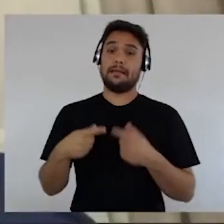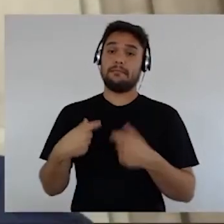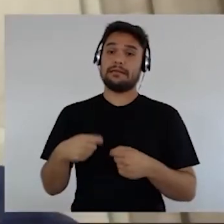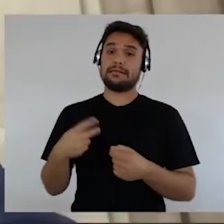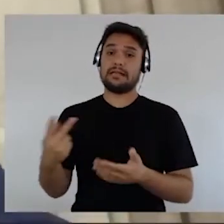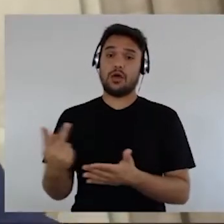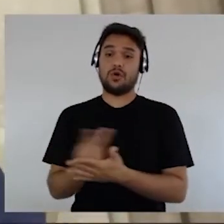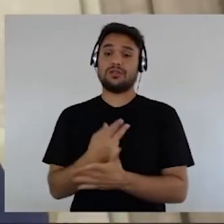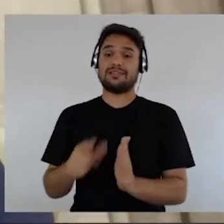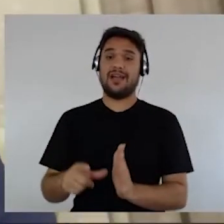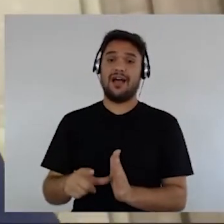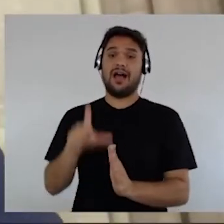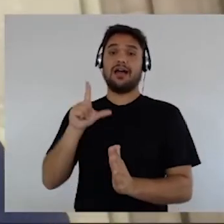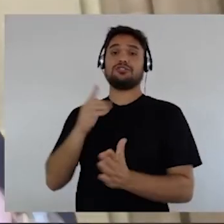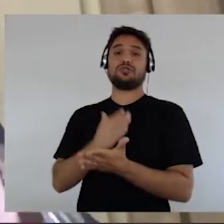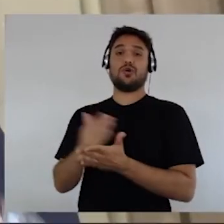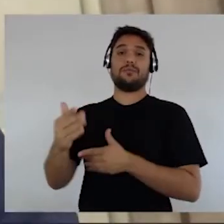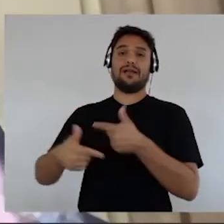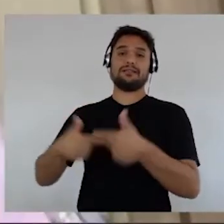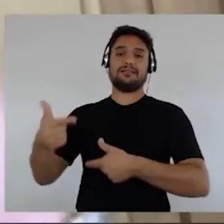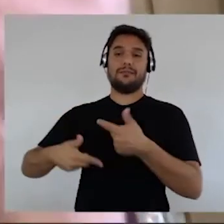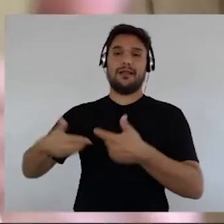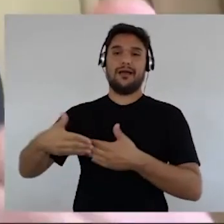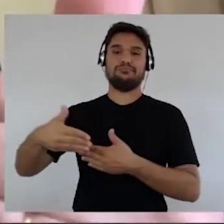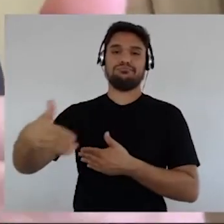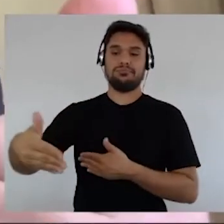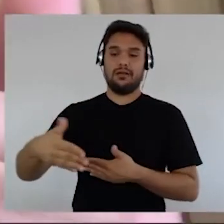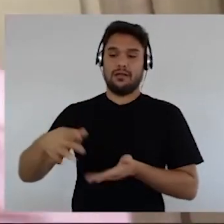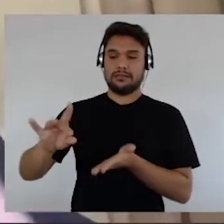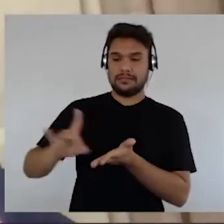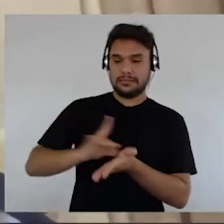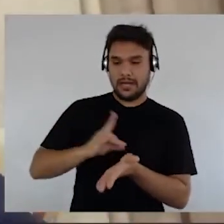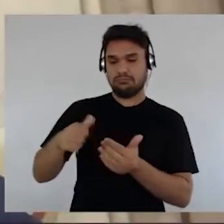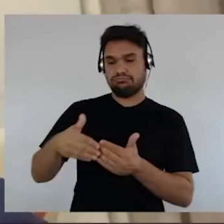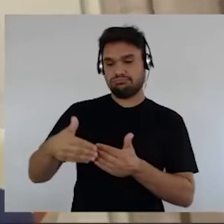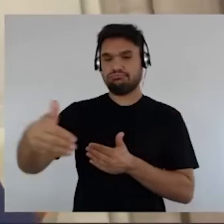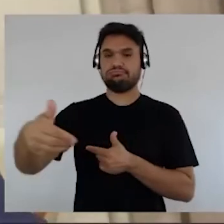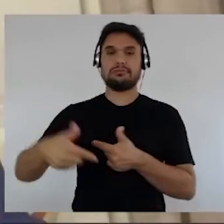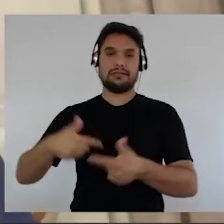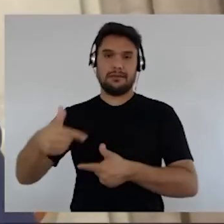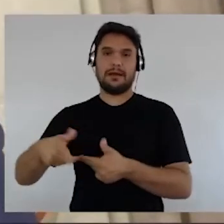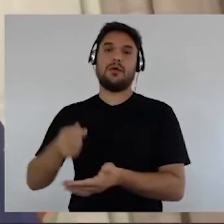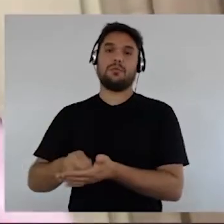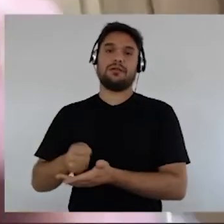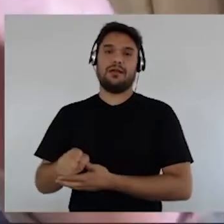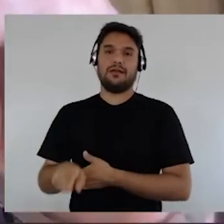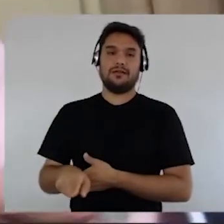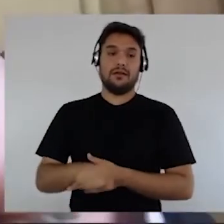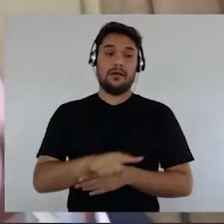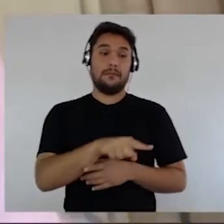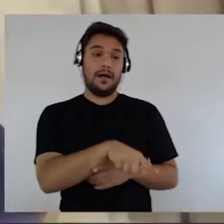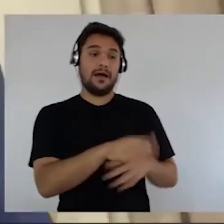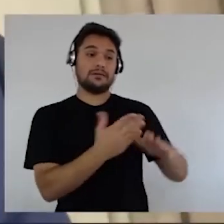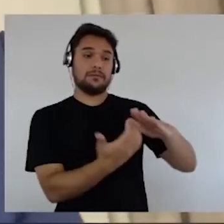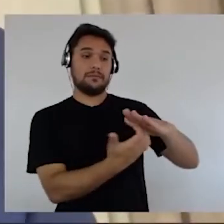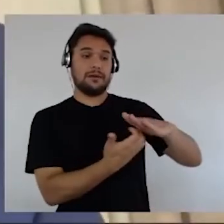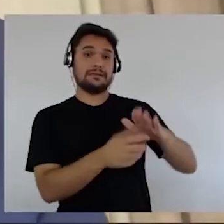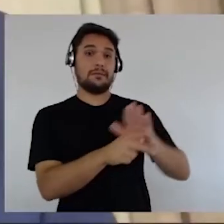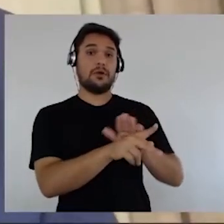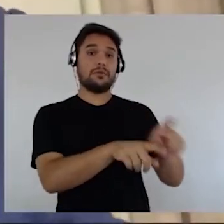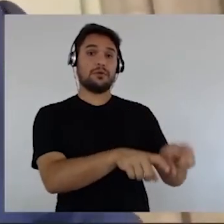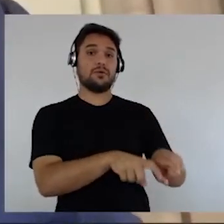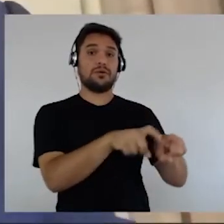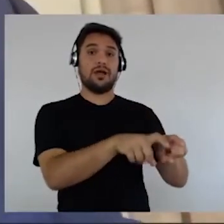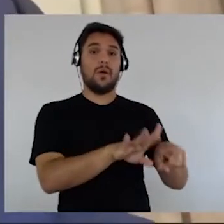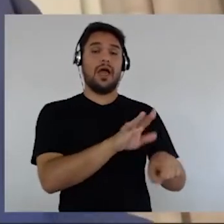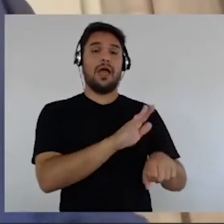antes do início da atividade de produção ou de circulação. Para o produtor rural, é facultativo. Como é que diz